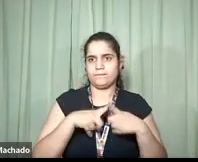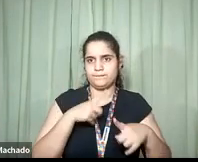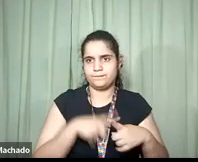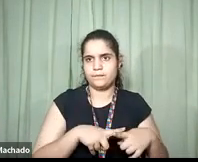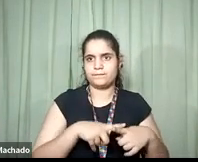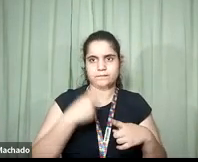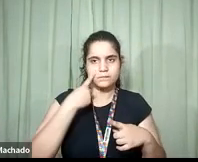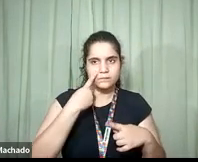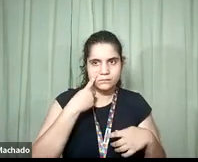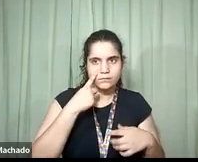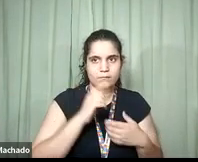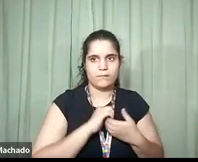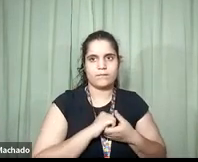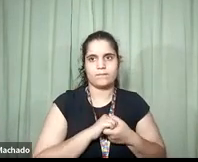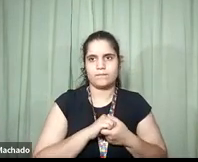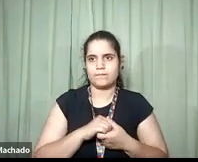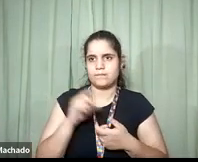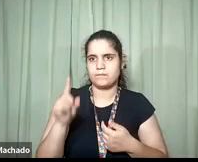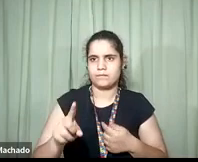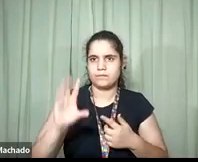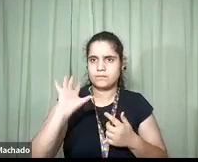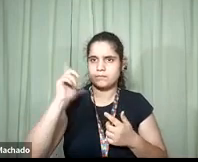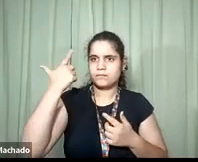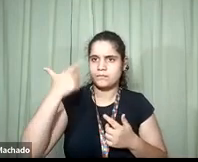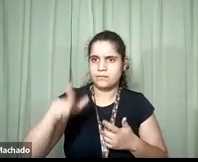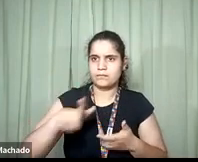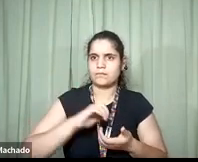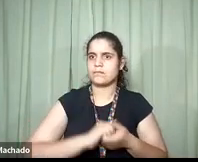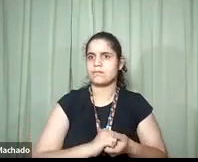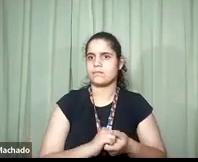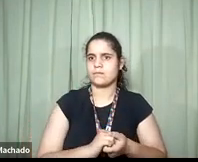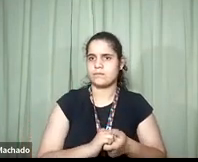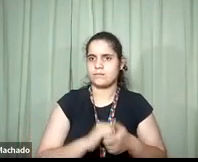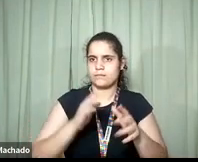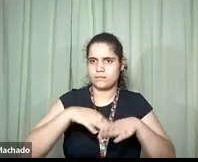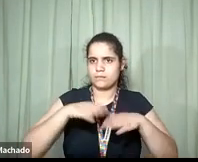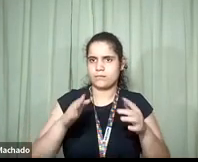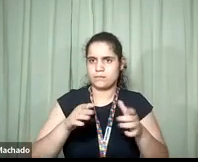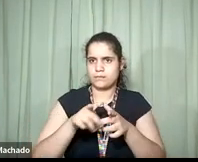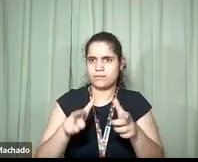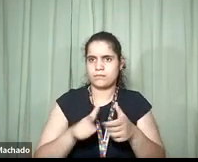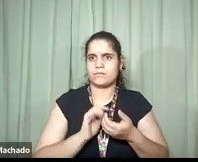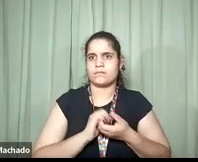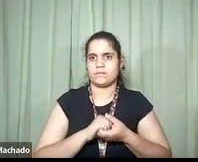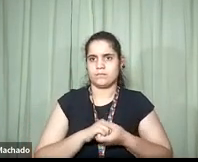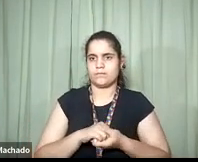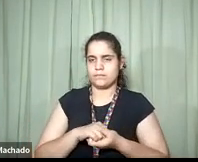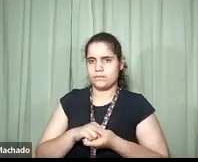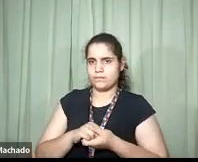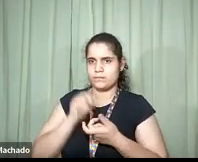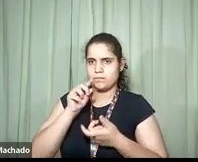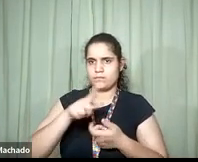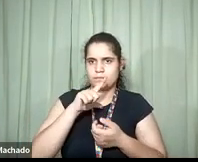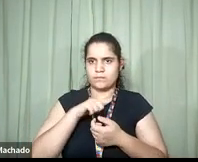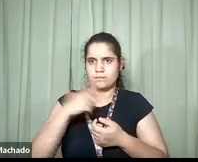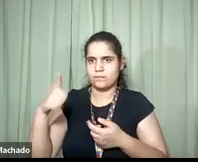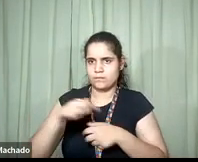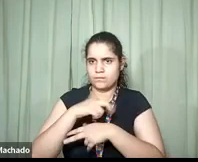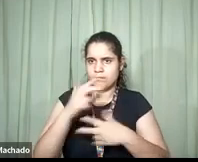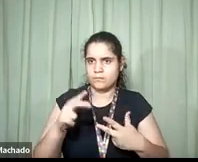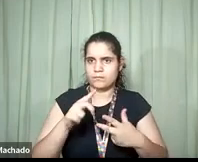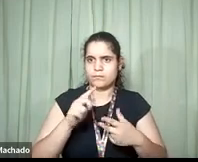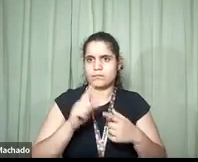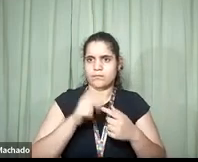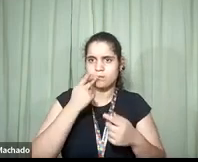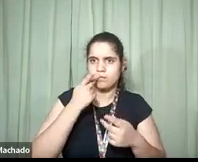cedo e você consegue amenizar muito o quadro. Você tem uma outra coisa que eu não mencionei, mas eu